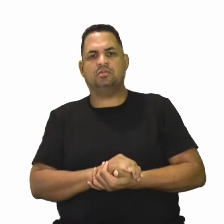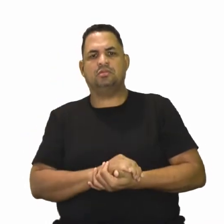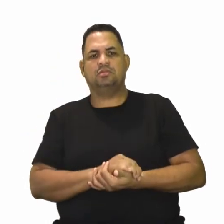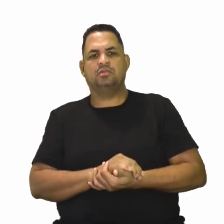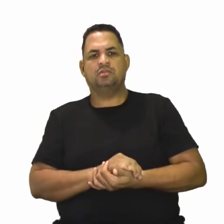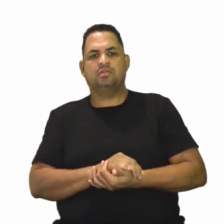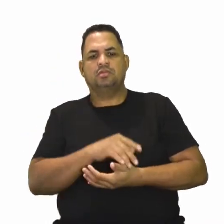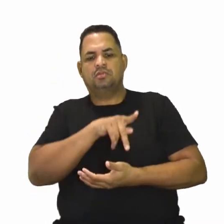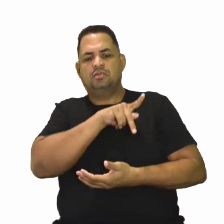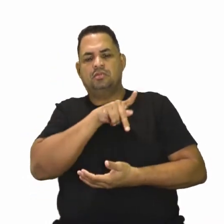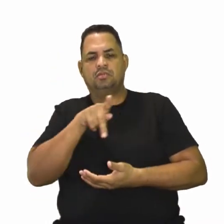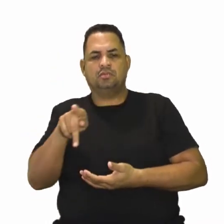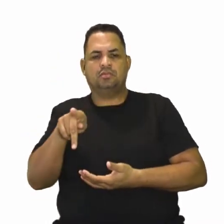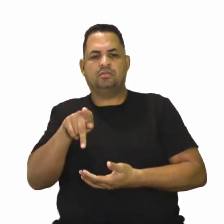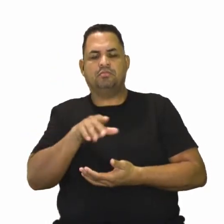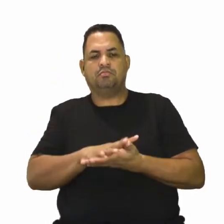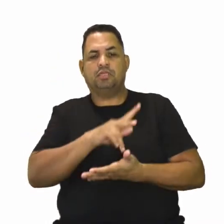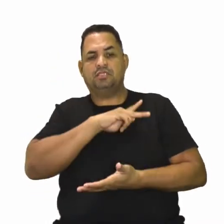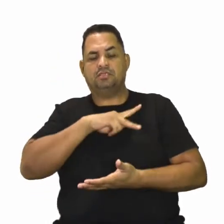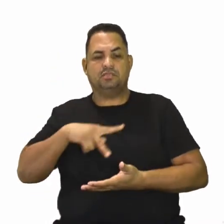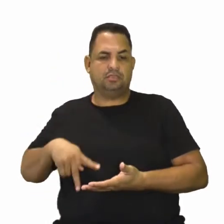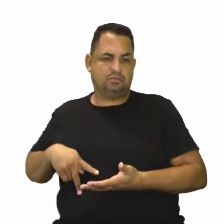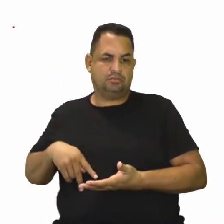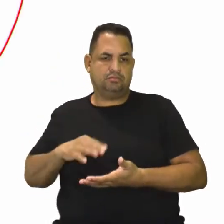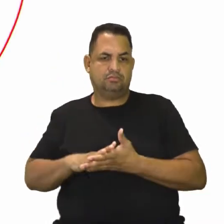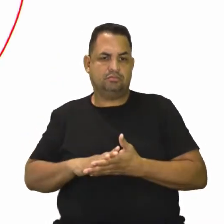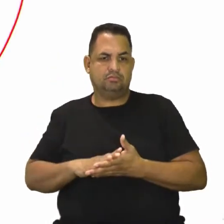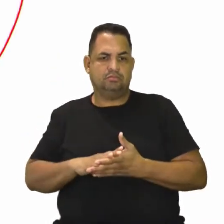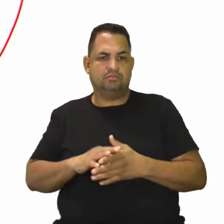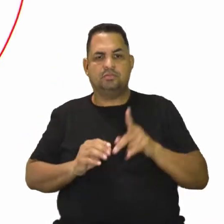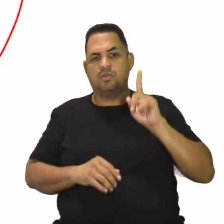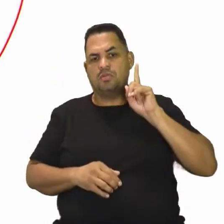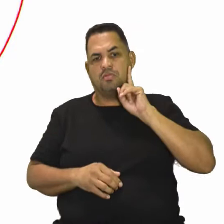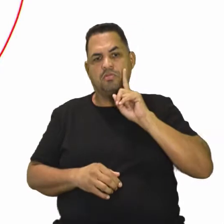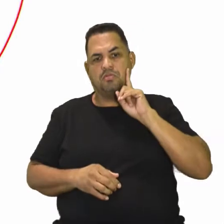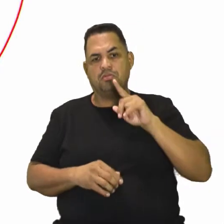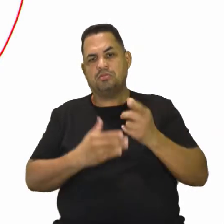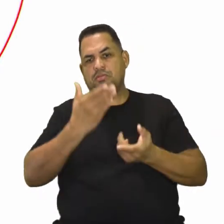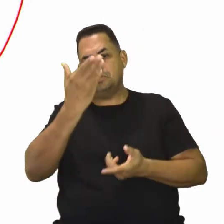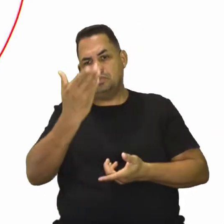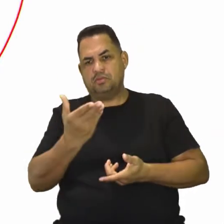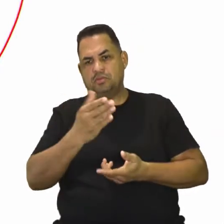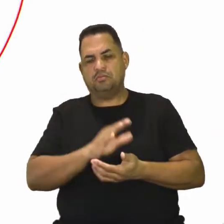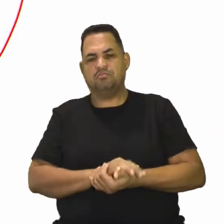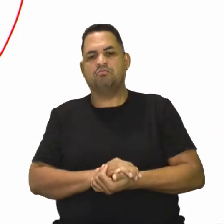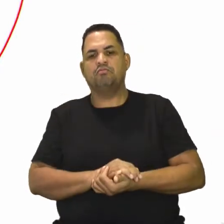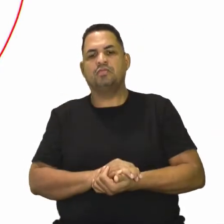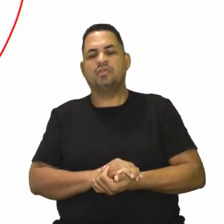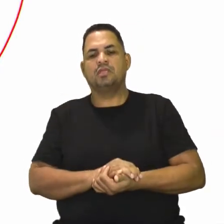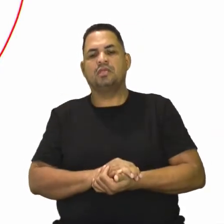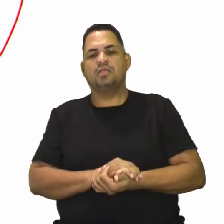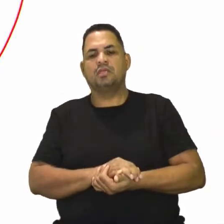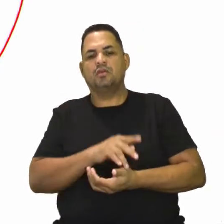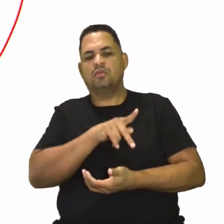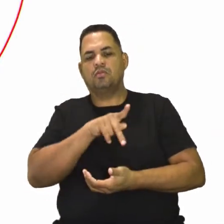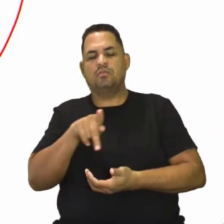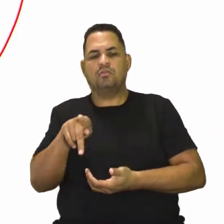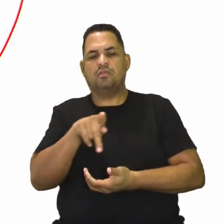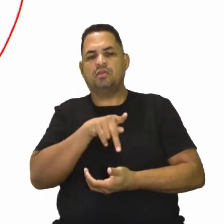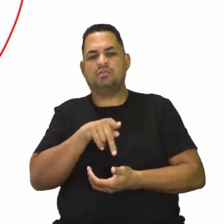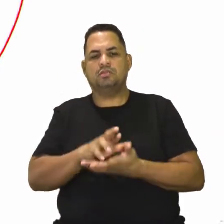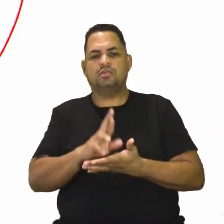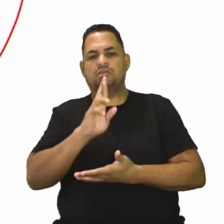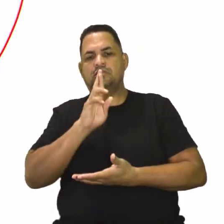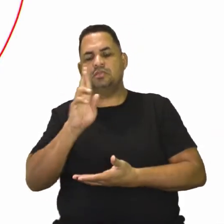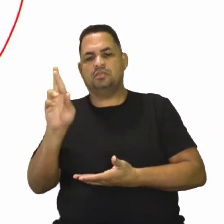O presidente norte-americano e o presidente da Rússia, da antiga União das